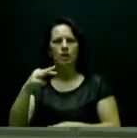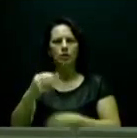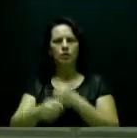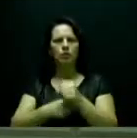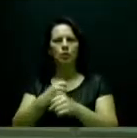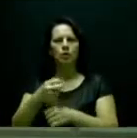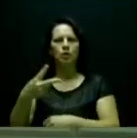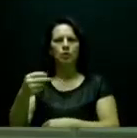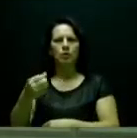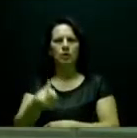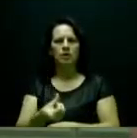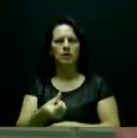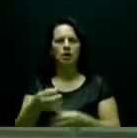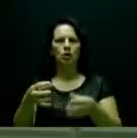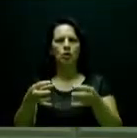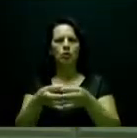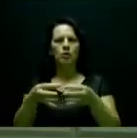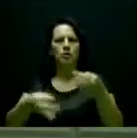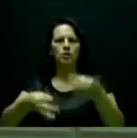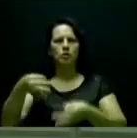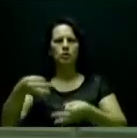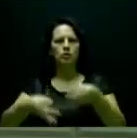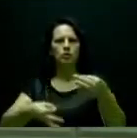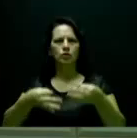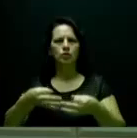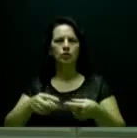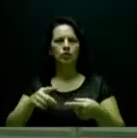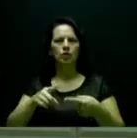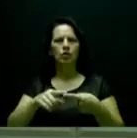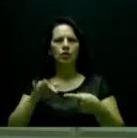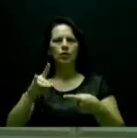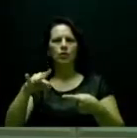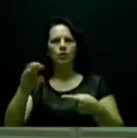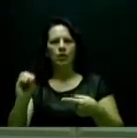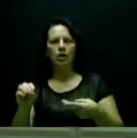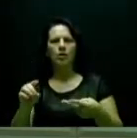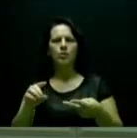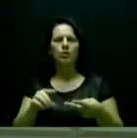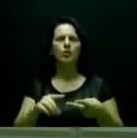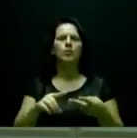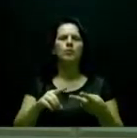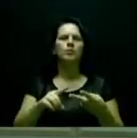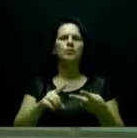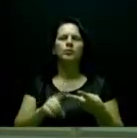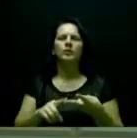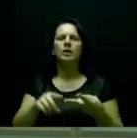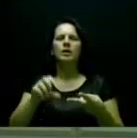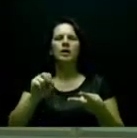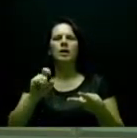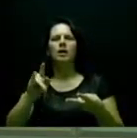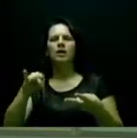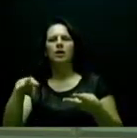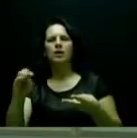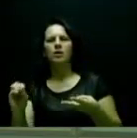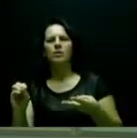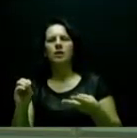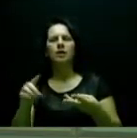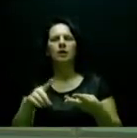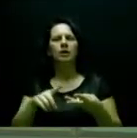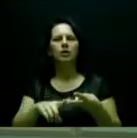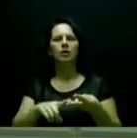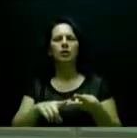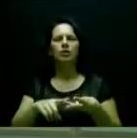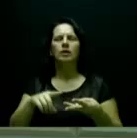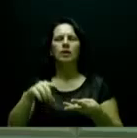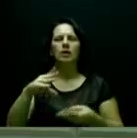2016. Comissão de Justiça e Redação, Fábio Alves Moreira, presidente e relator. Severino Tarcísio da Silva,